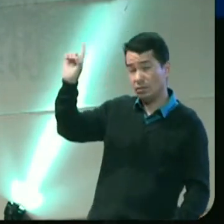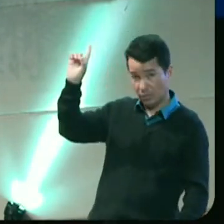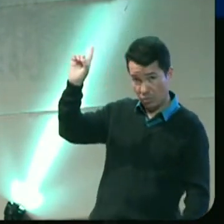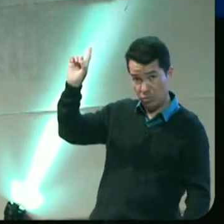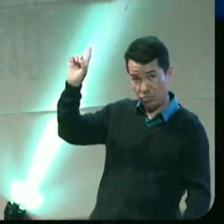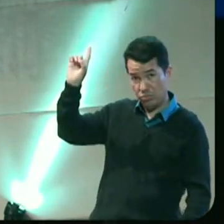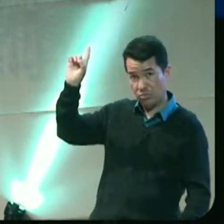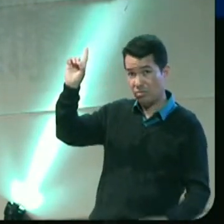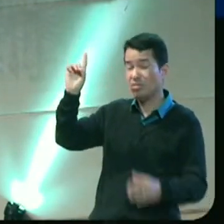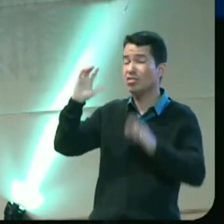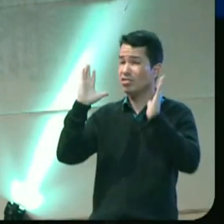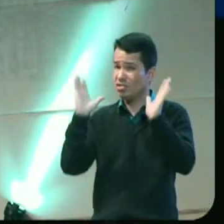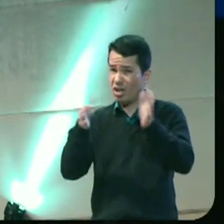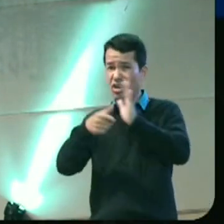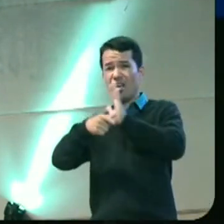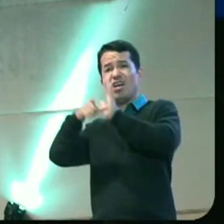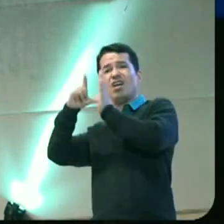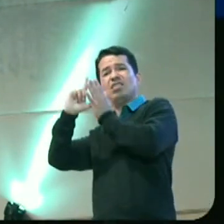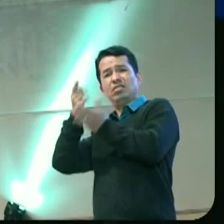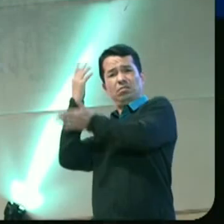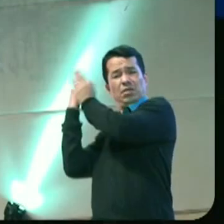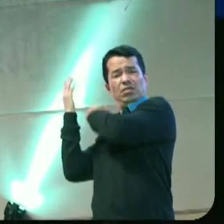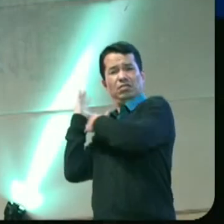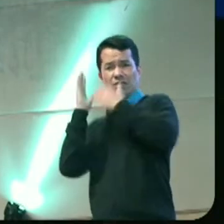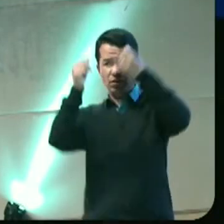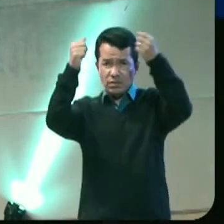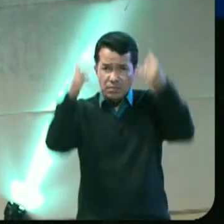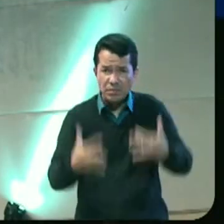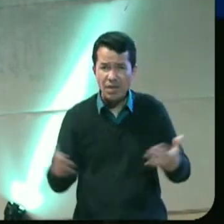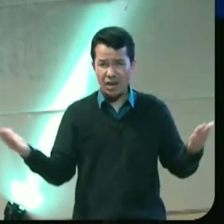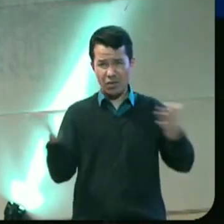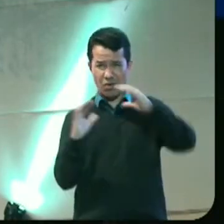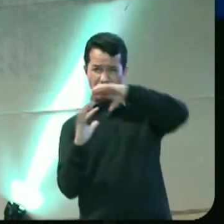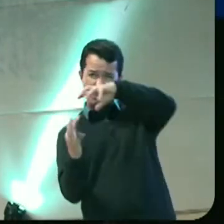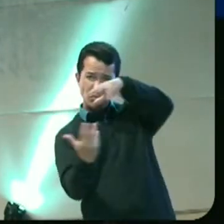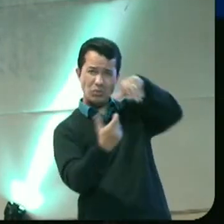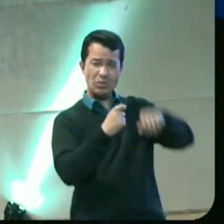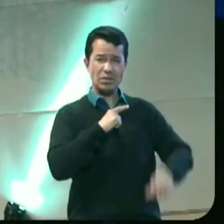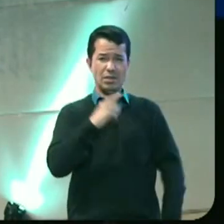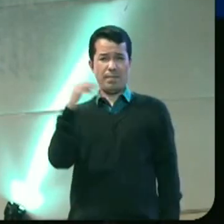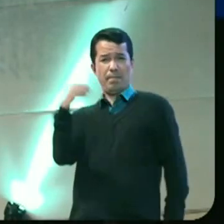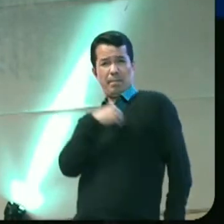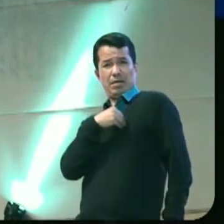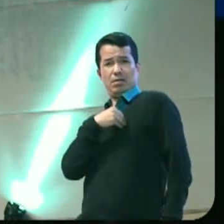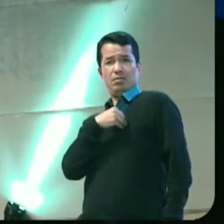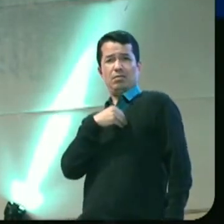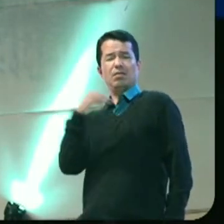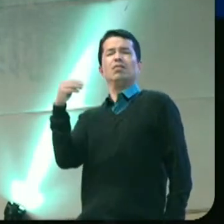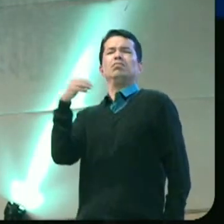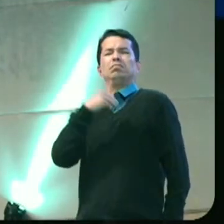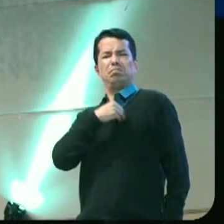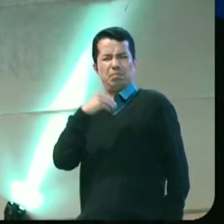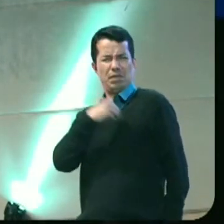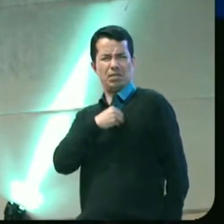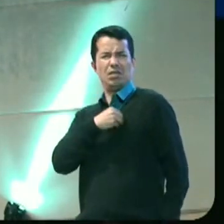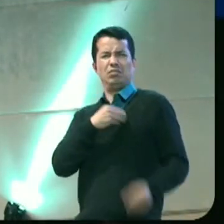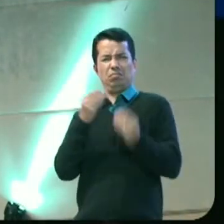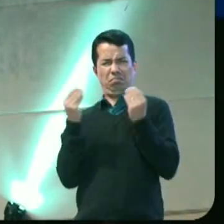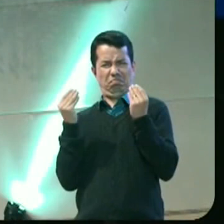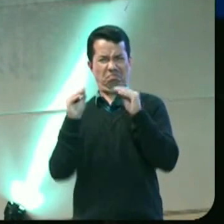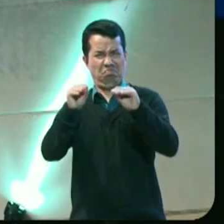ao pecado. E por conta do pecado entrou sofrimento, entrou tristeza, angústia,